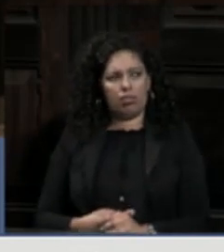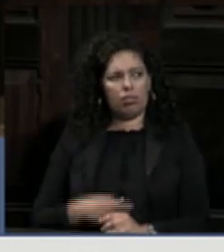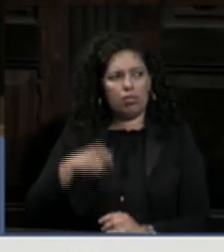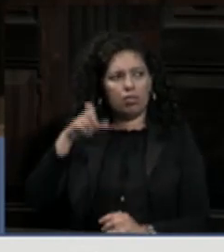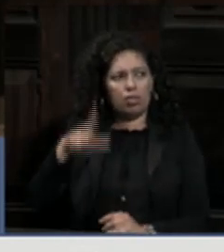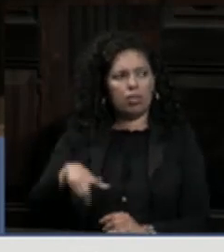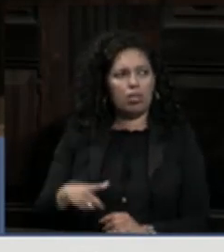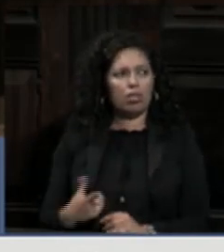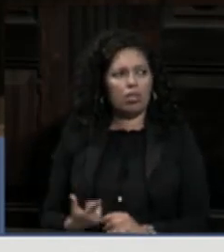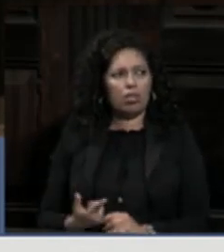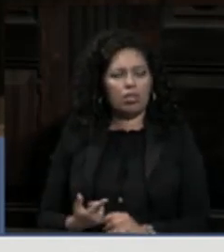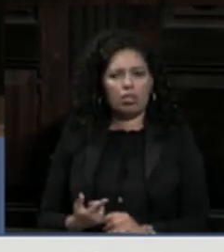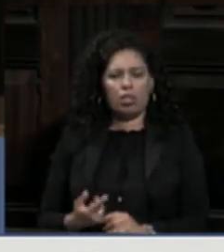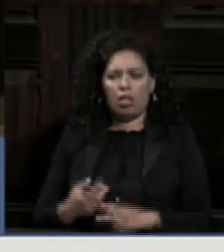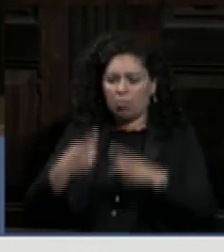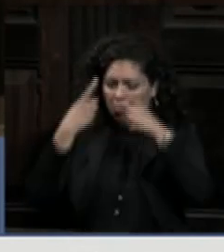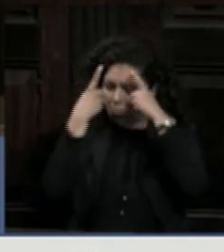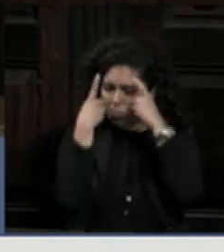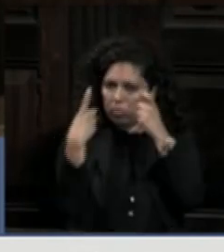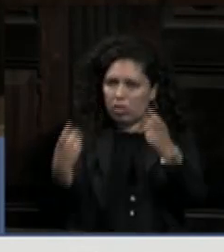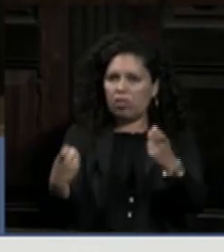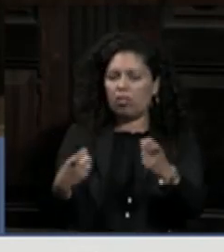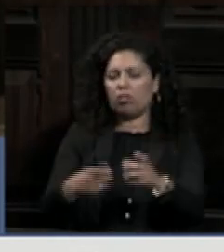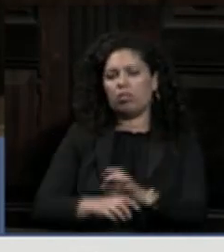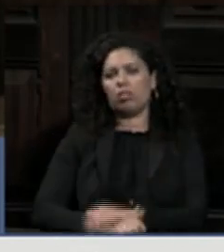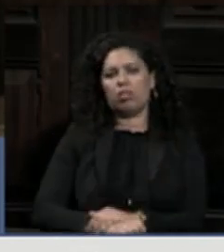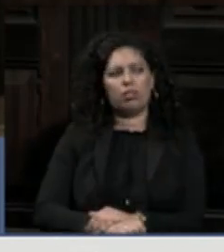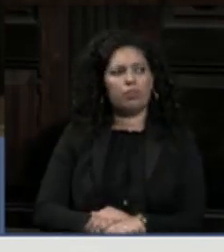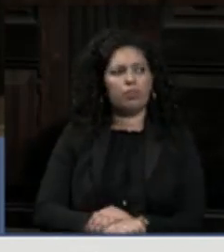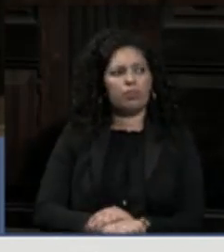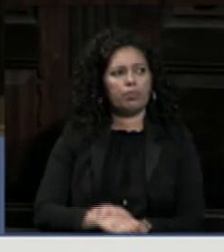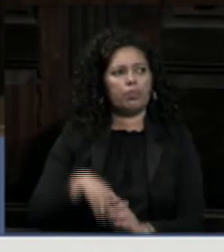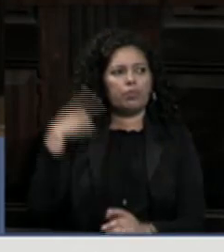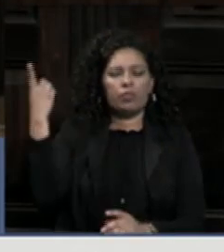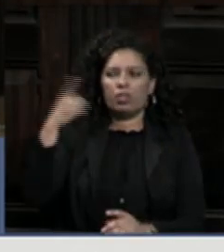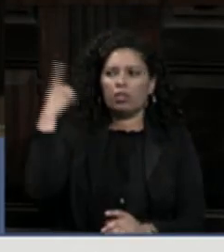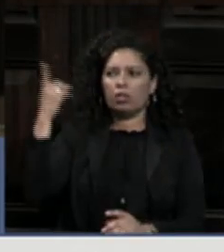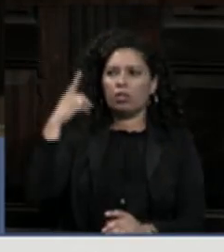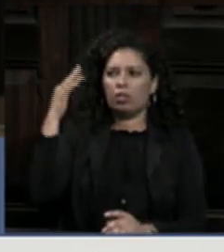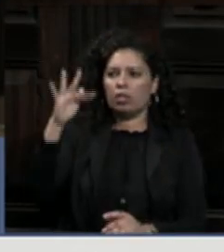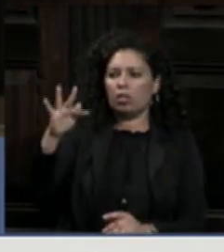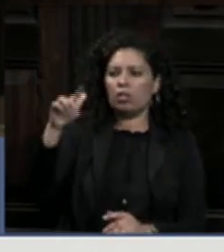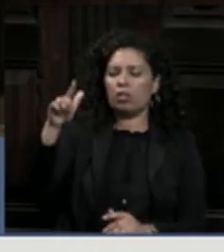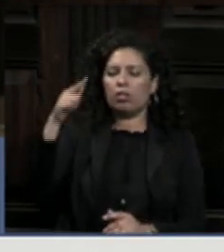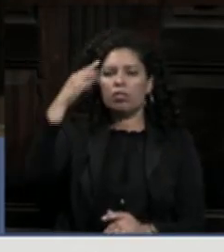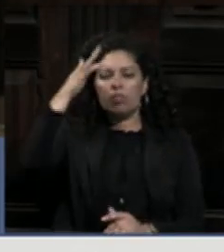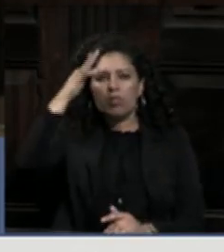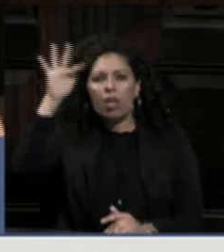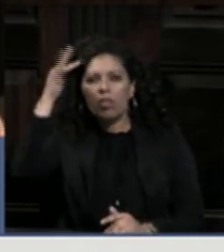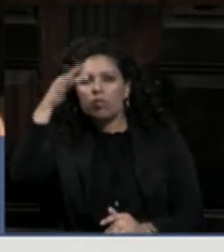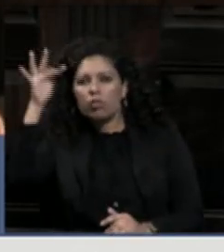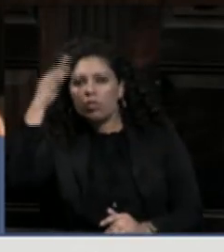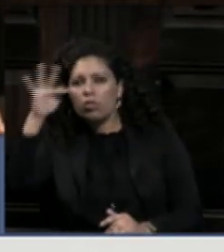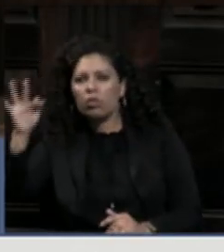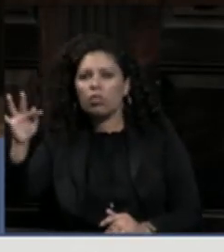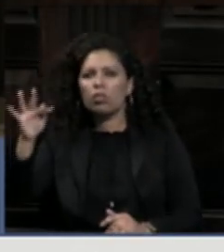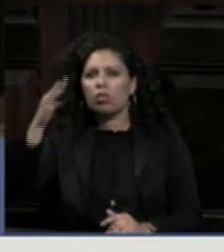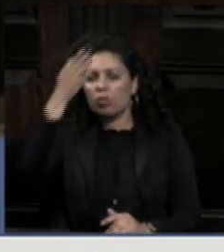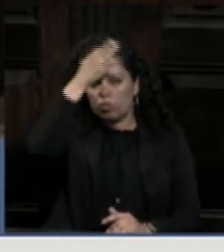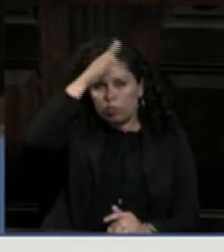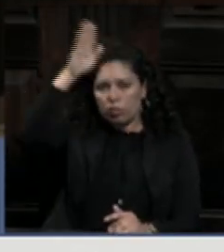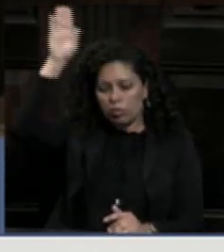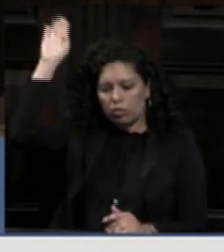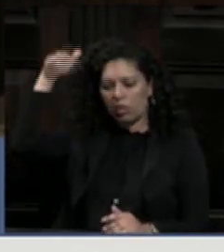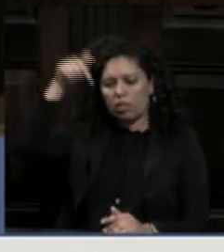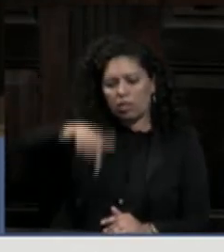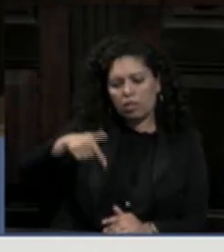tônica da violência o deputado flávio bolsonaro é nosso companheiro